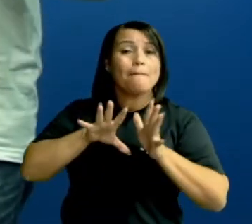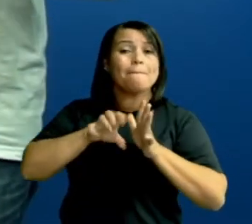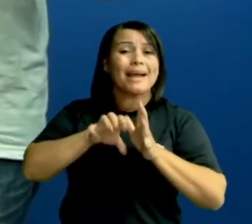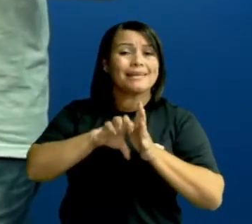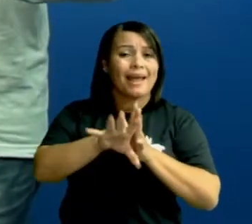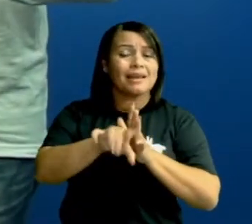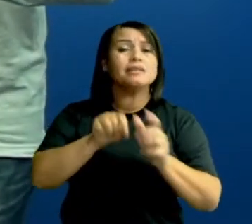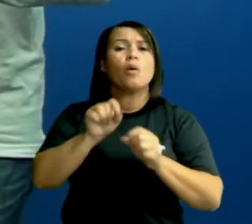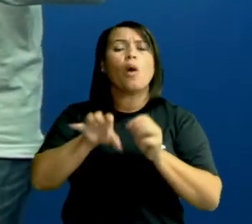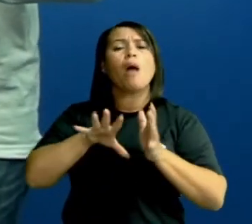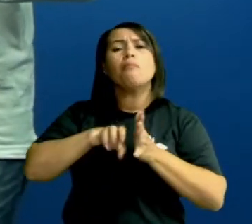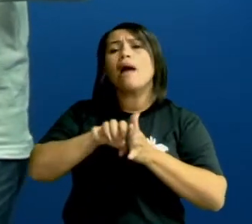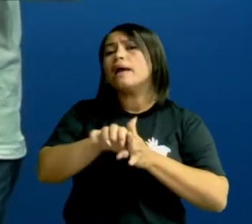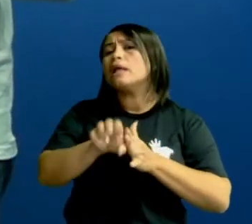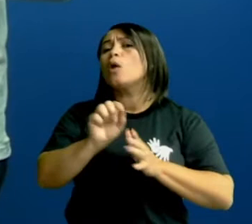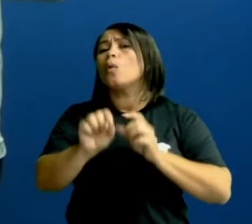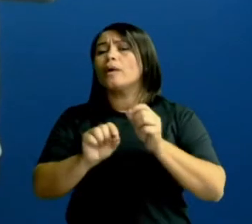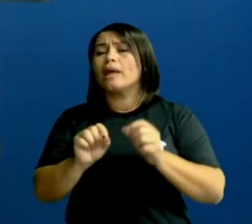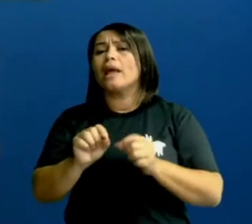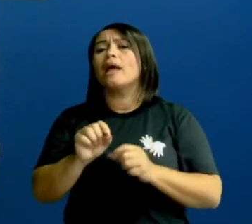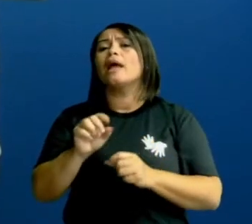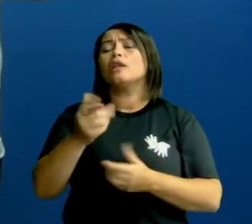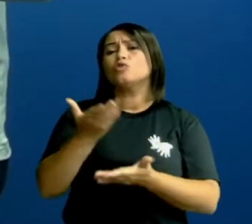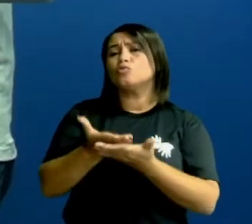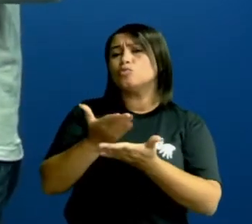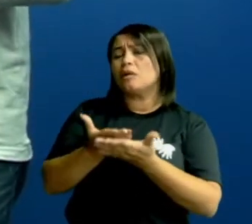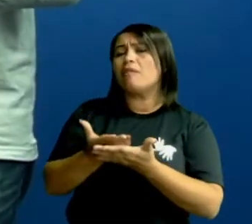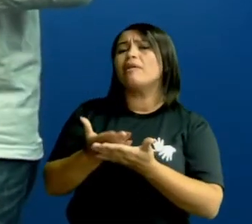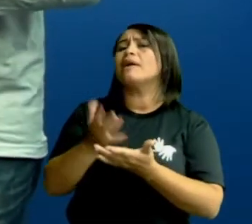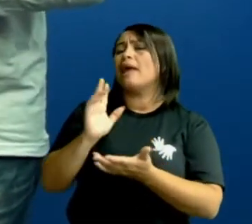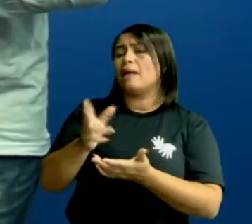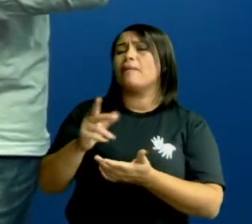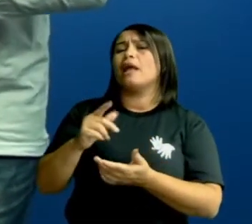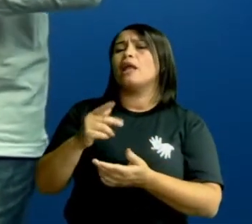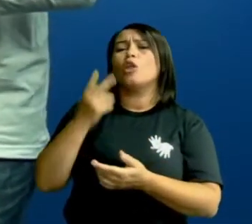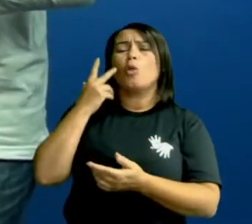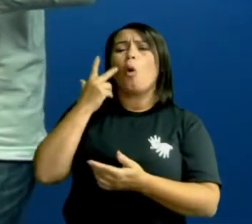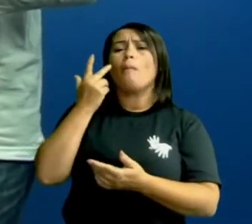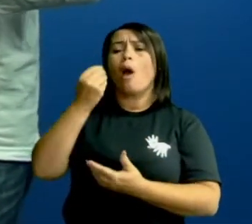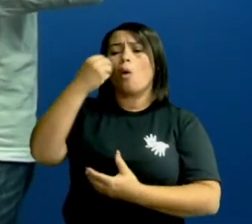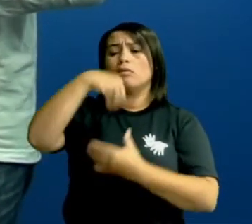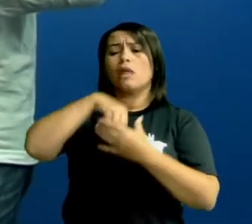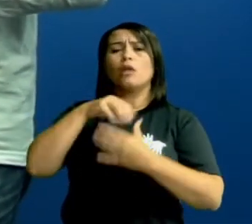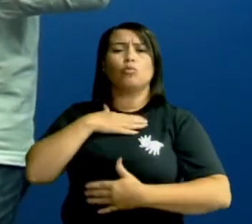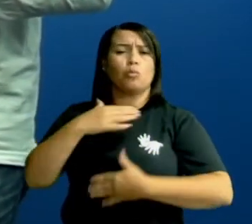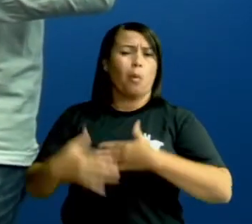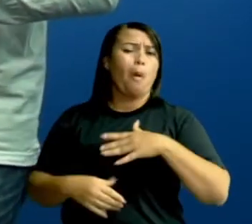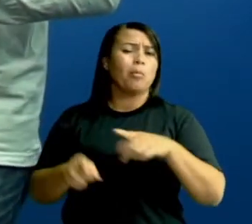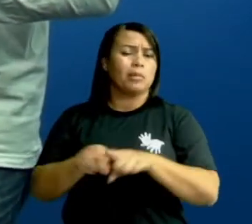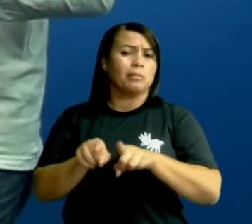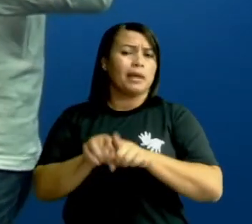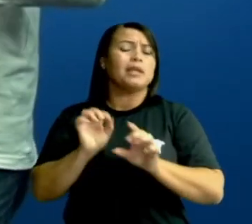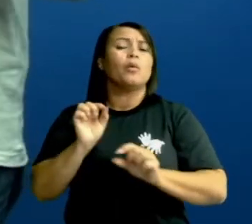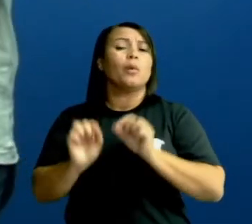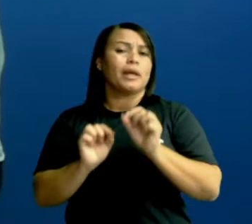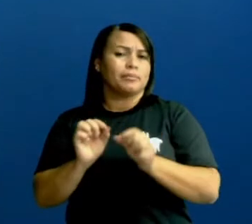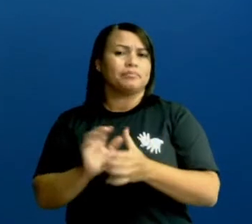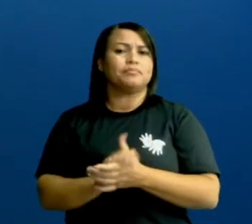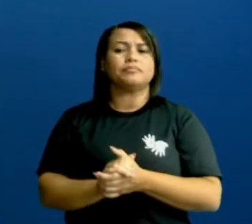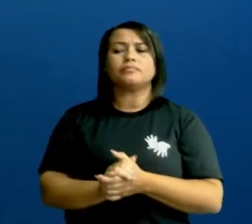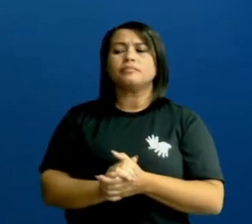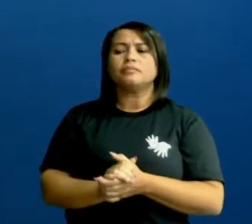E ele estudava uma bactéria chamada Staphylococcus, muito comum em nossa pele, e em ferimentos também. E